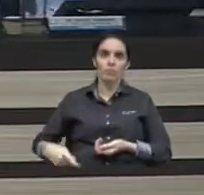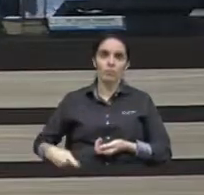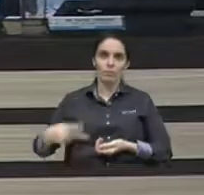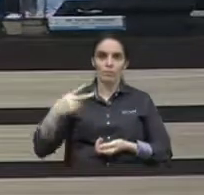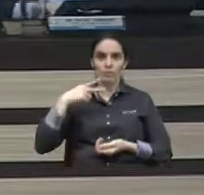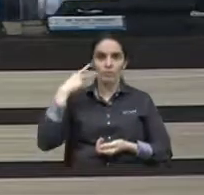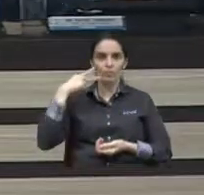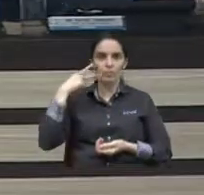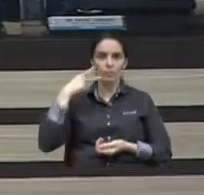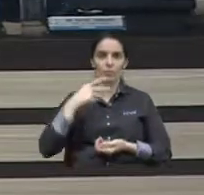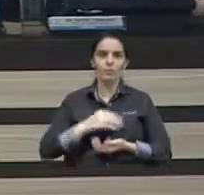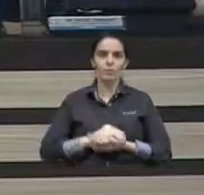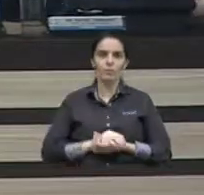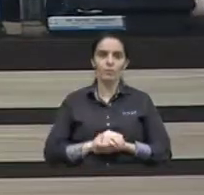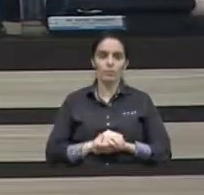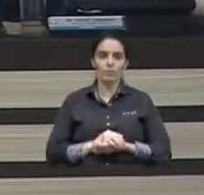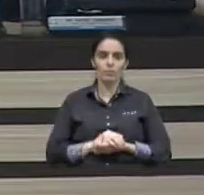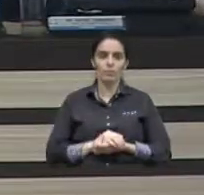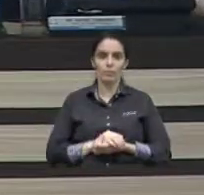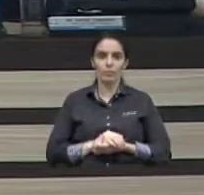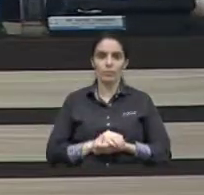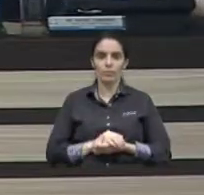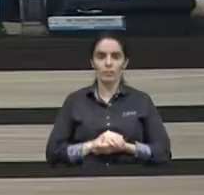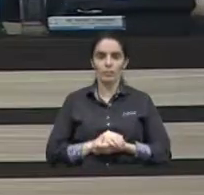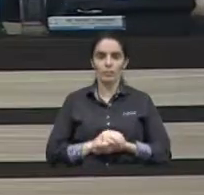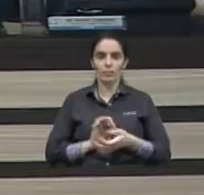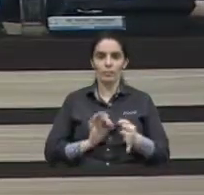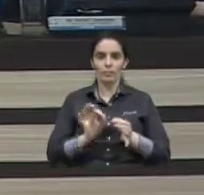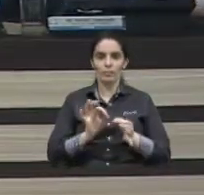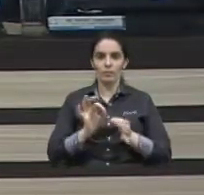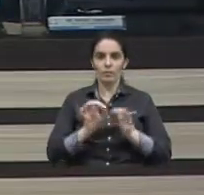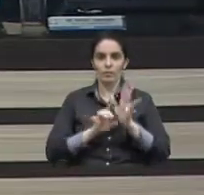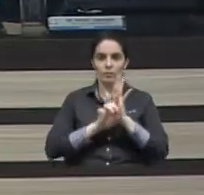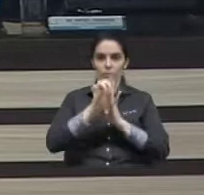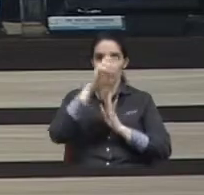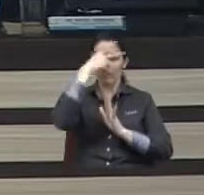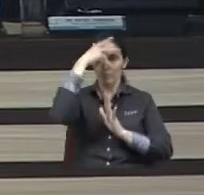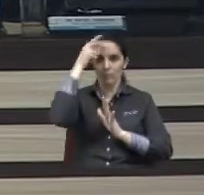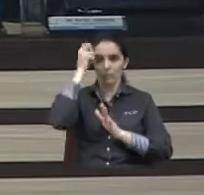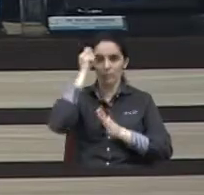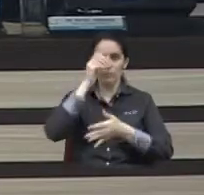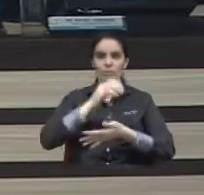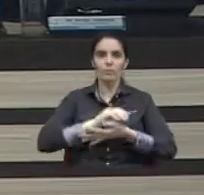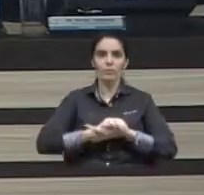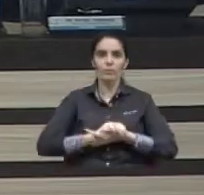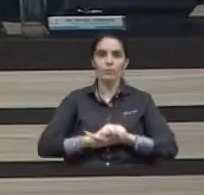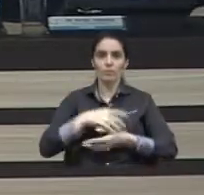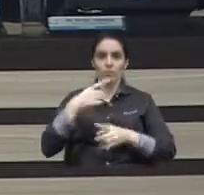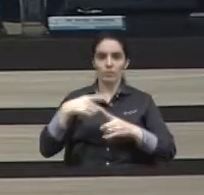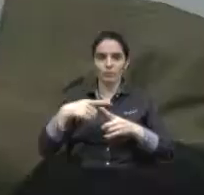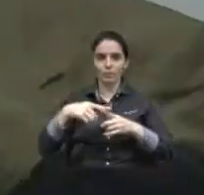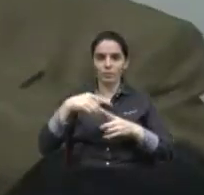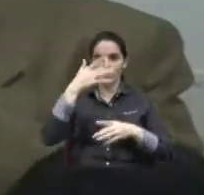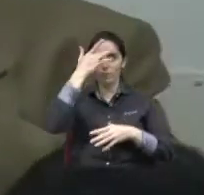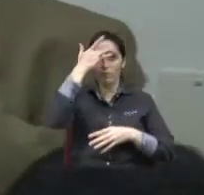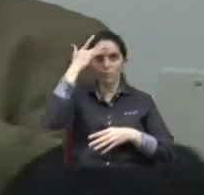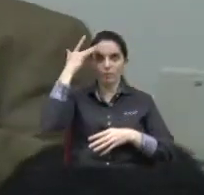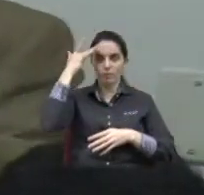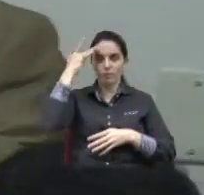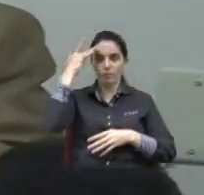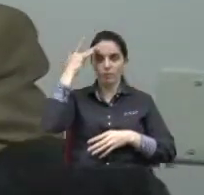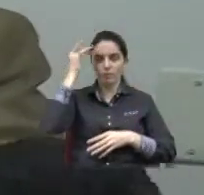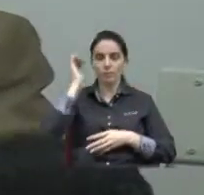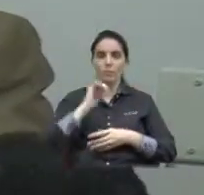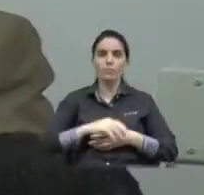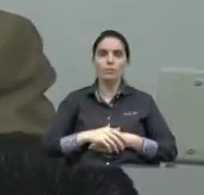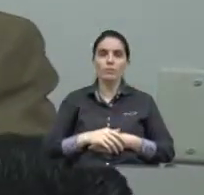público presente, eu fiz esse requerimento, presidente, porque muitas pessoas têm